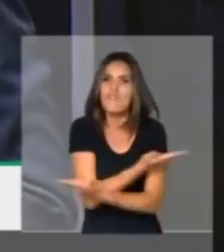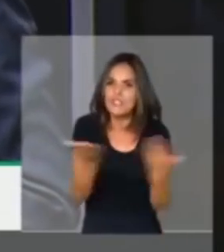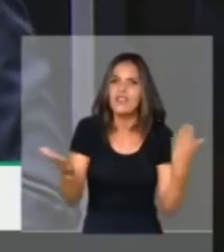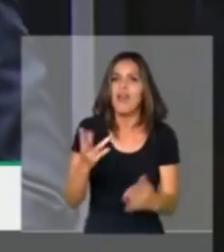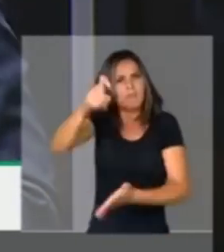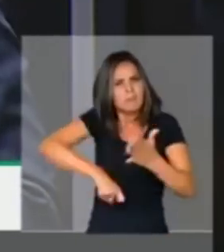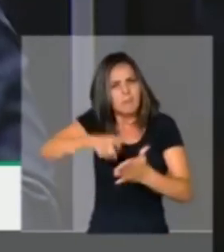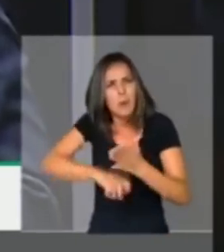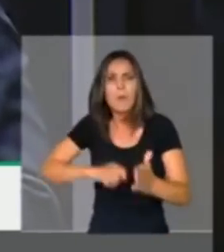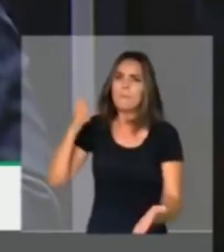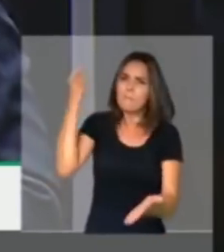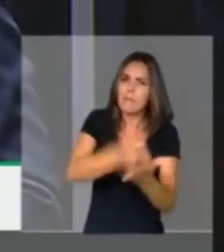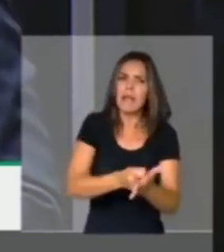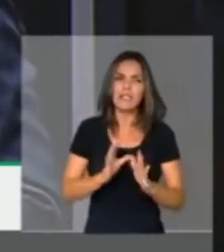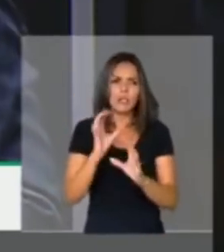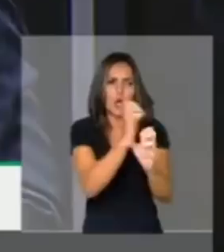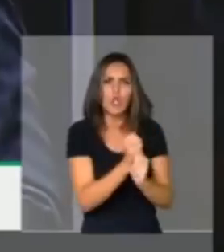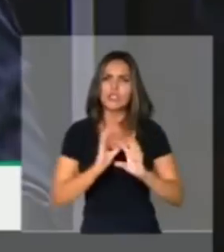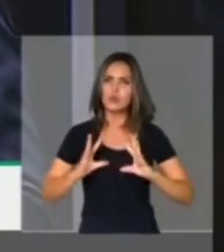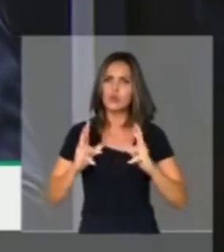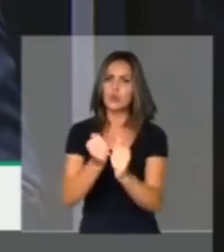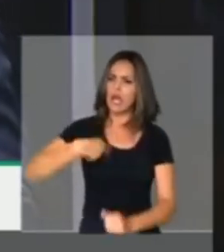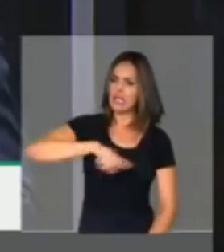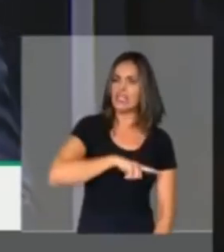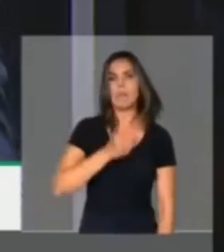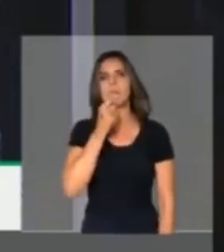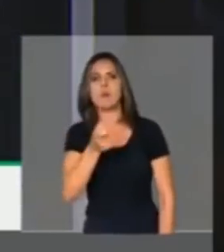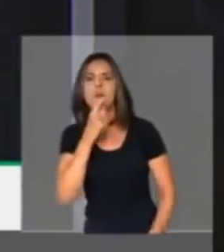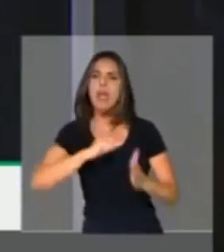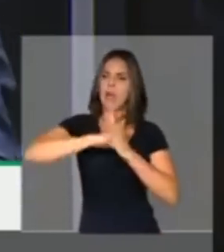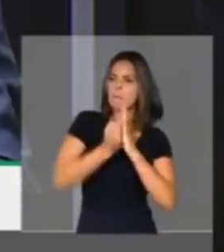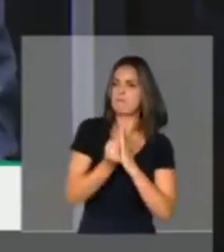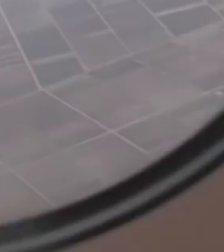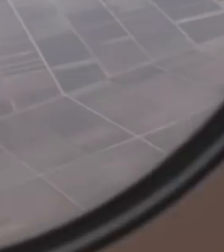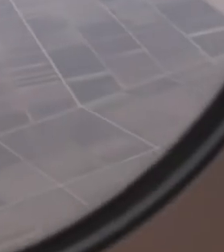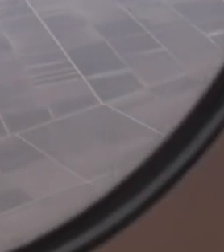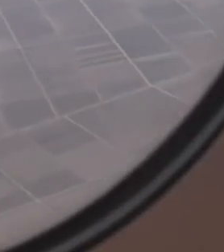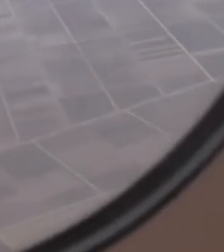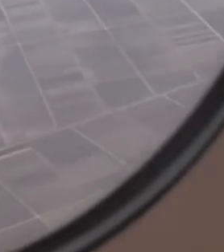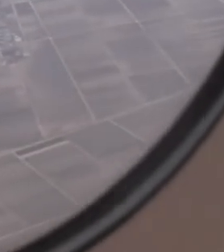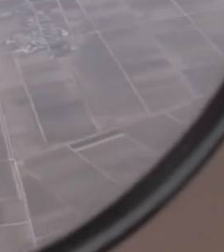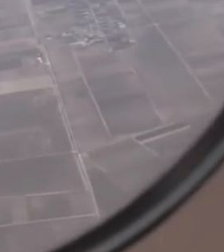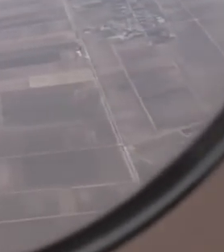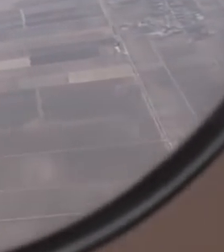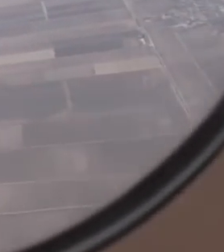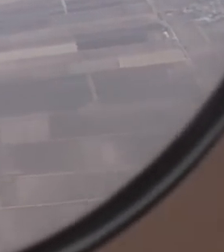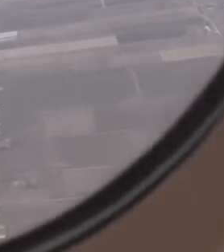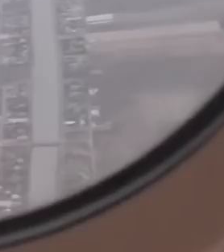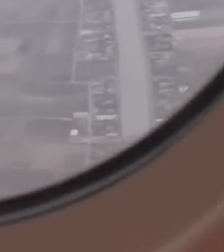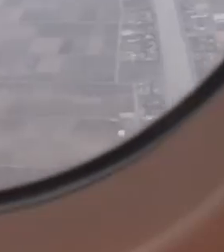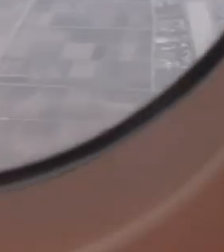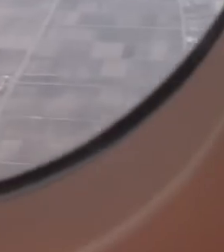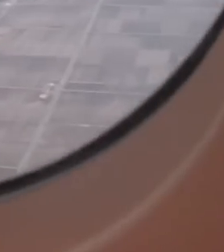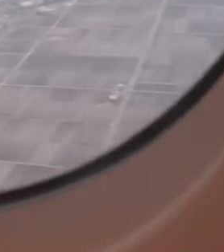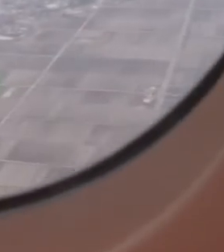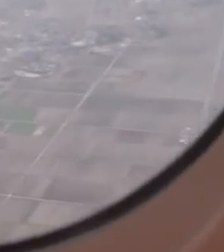vocês que assistem, que pagam a conta de quem fica aqui fazendo gracinha, obstrução pra não votar nada. Eu tô bastante feliz, principalmente com o resultado